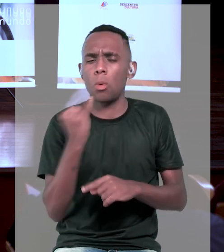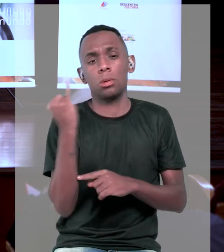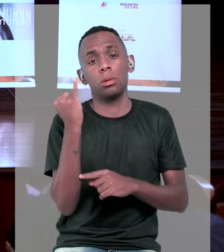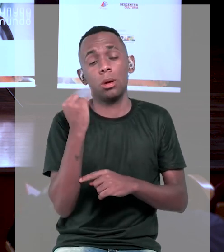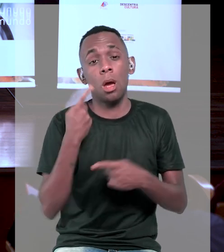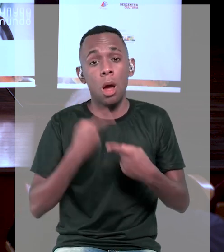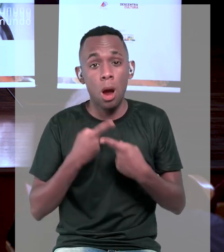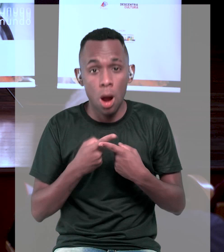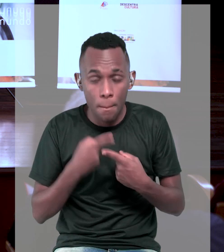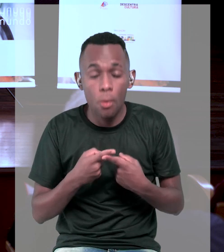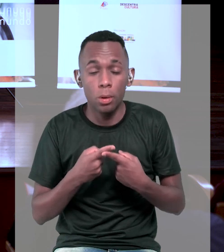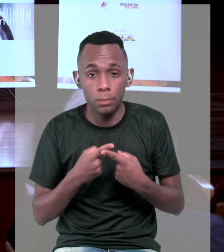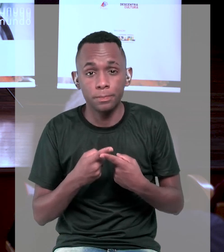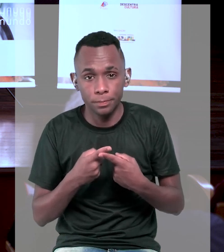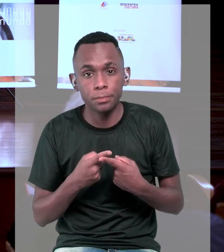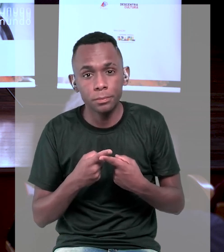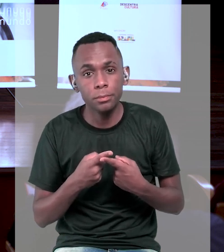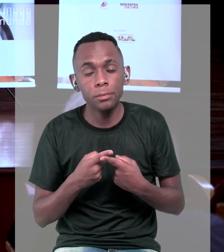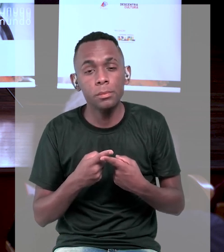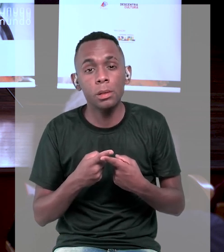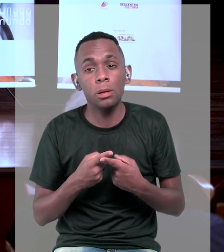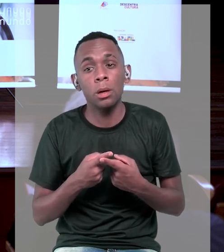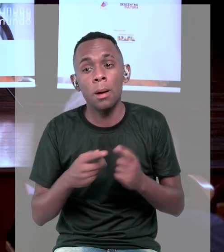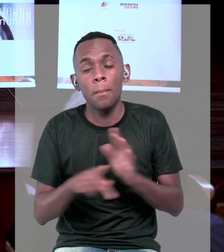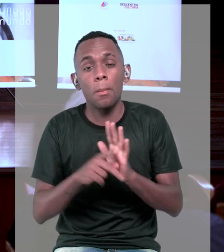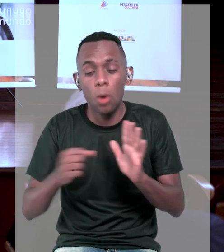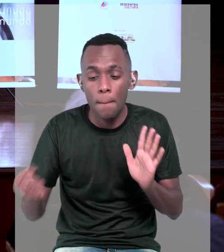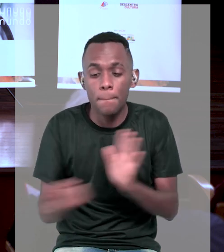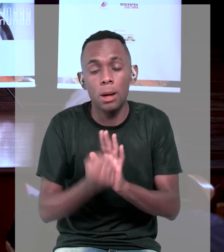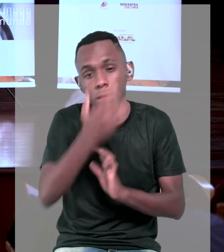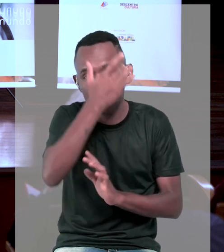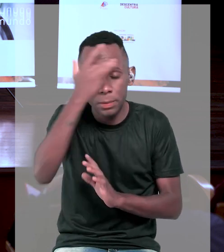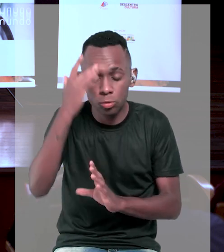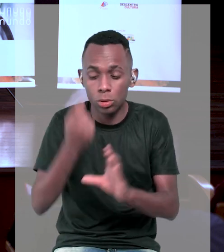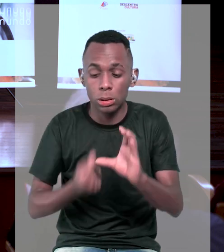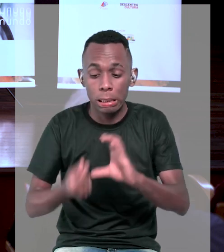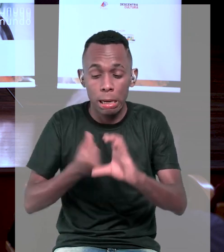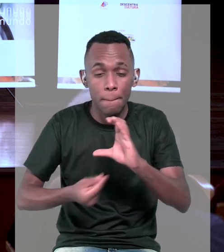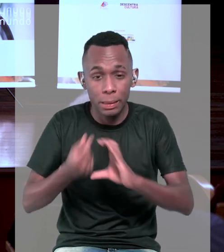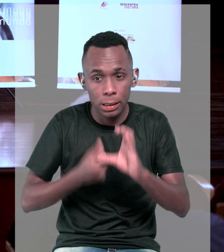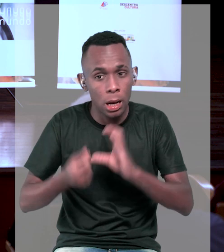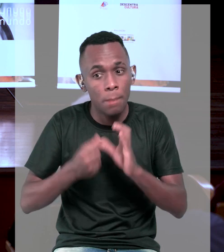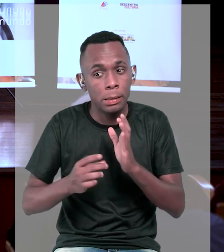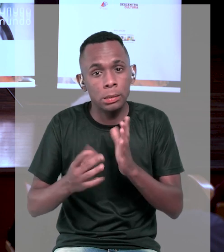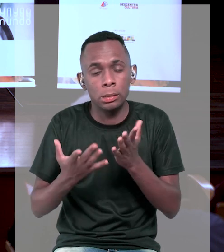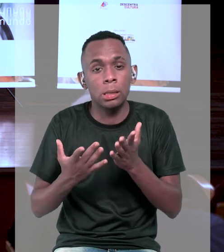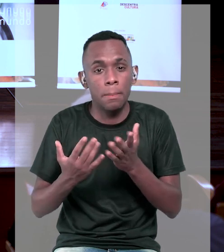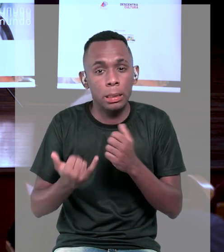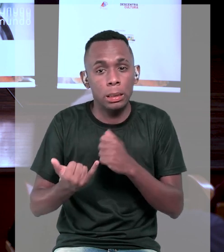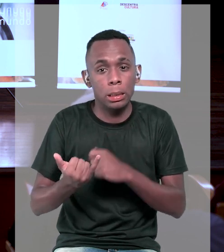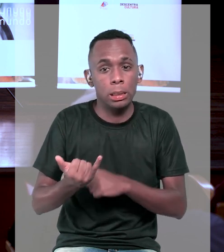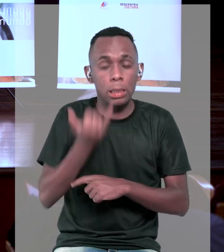porque são empregadas pelos agentes do capitalismo para passarem a perna uns nos outros